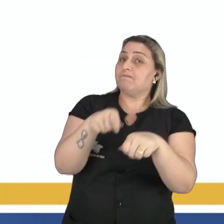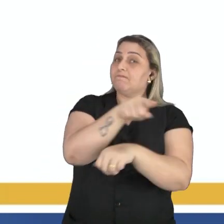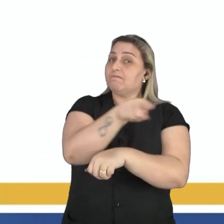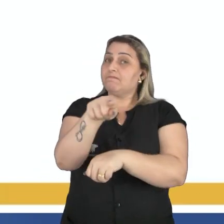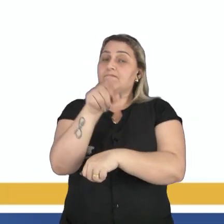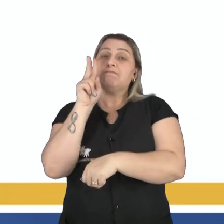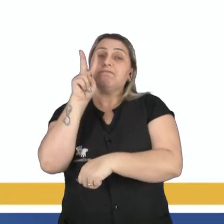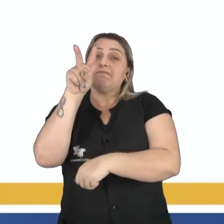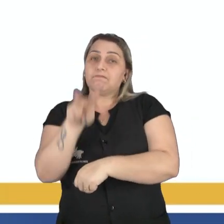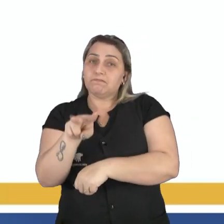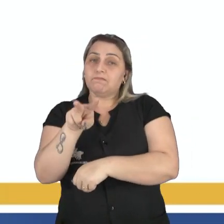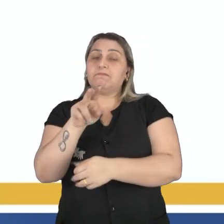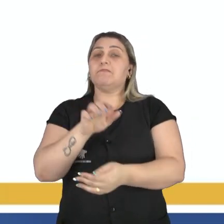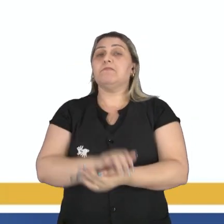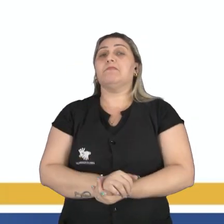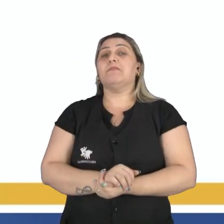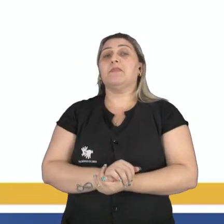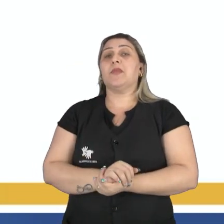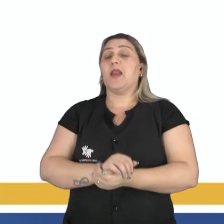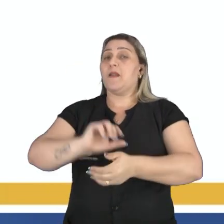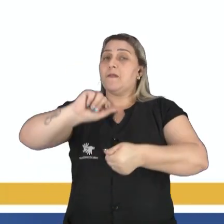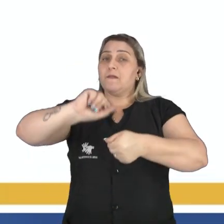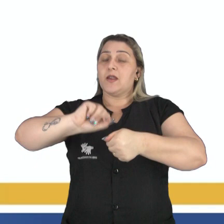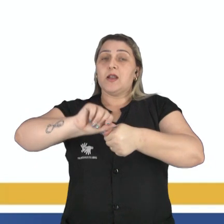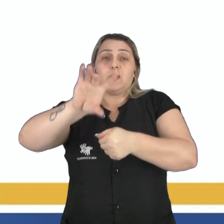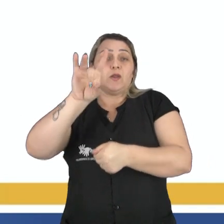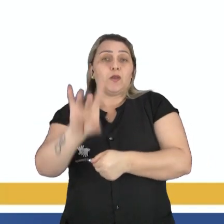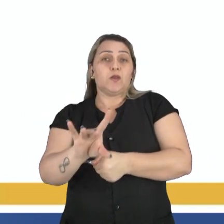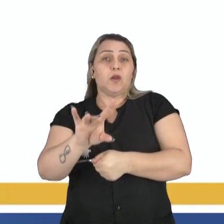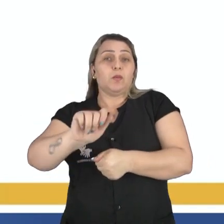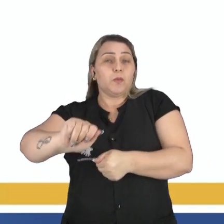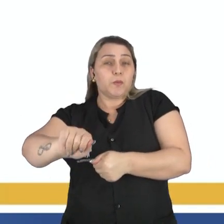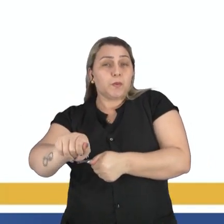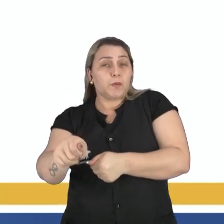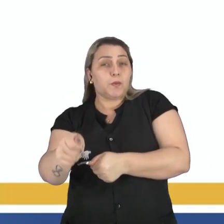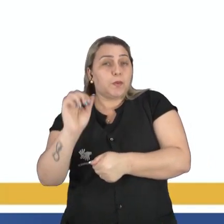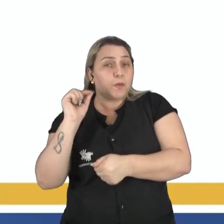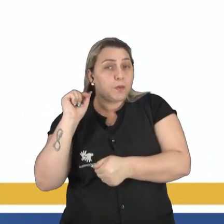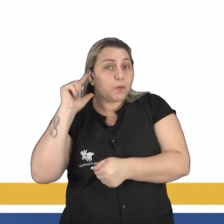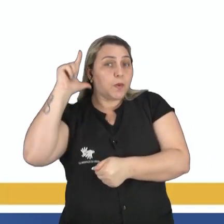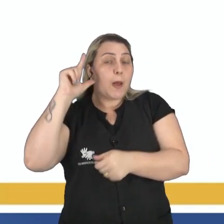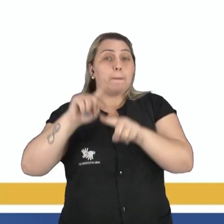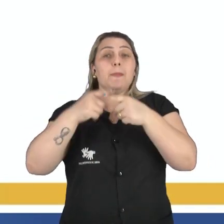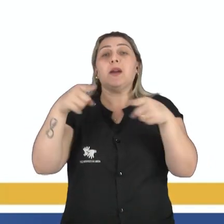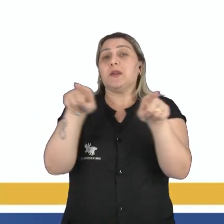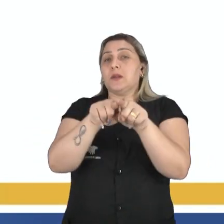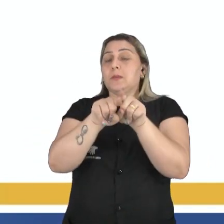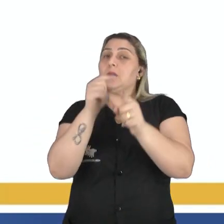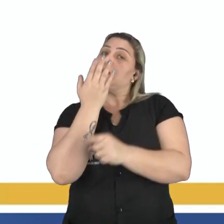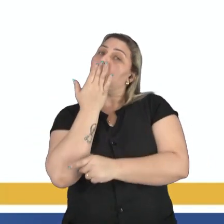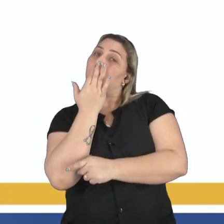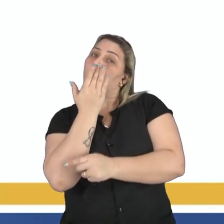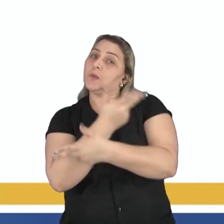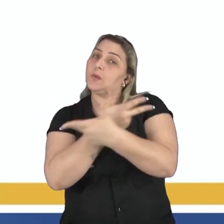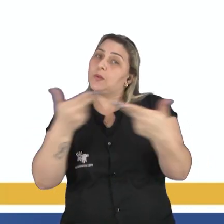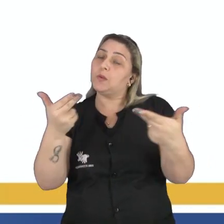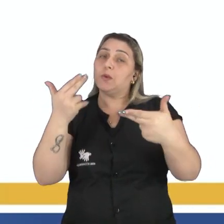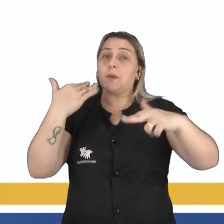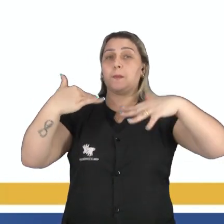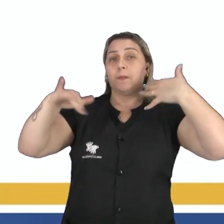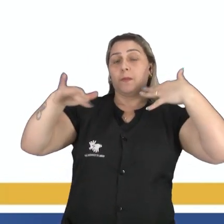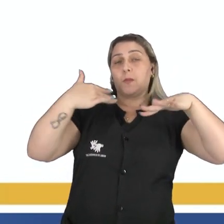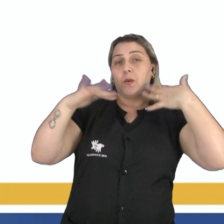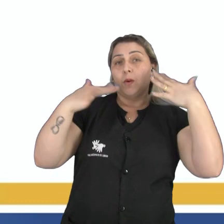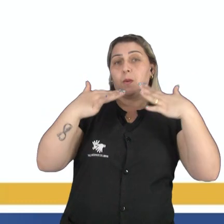você ver. Não é formada apenas por volumes, mas também de cores,